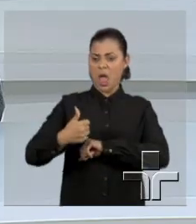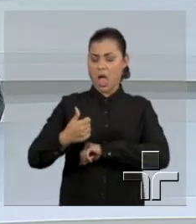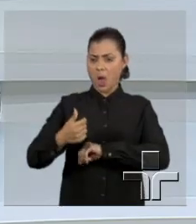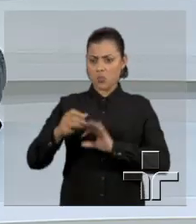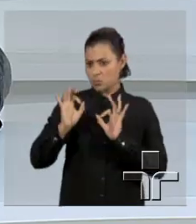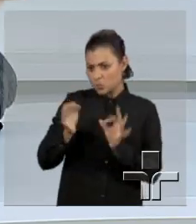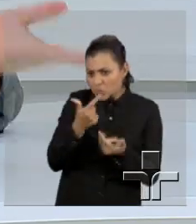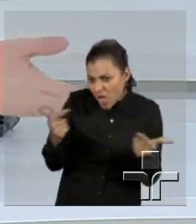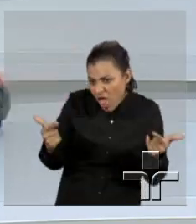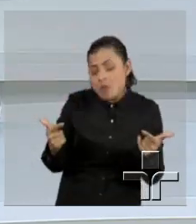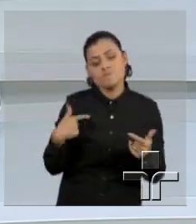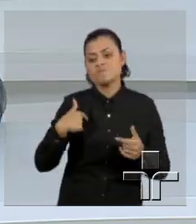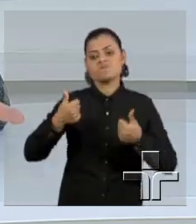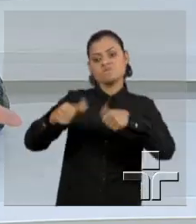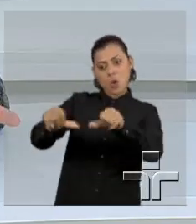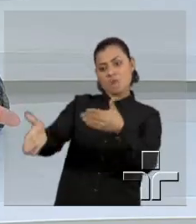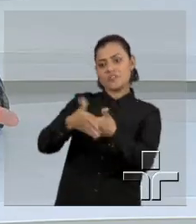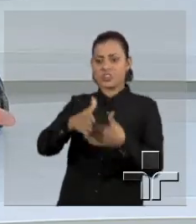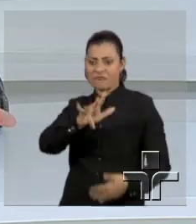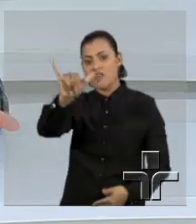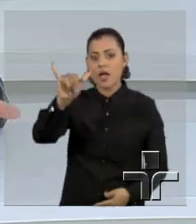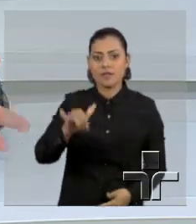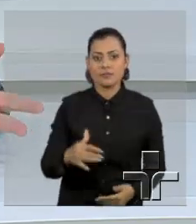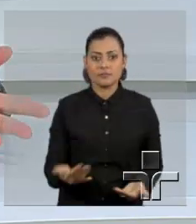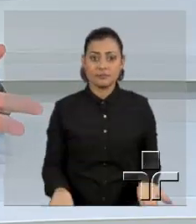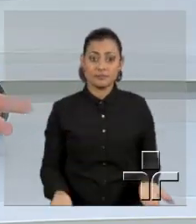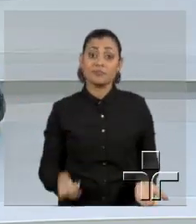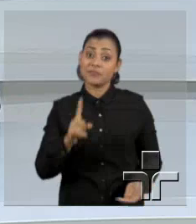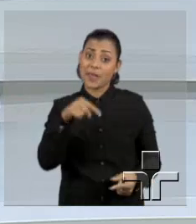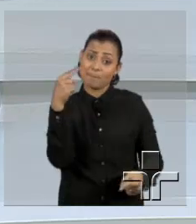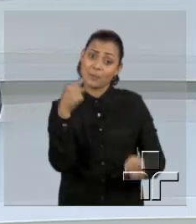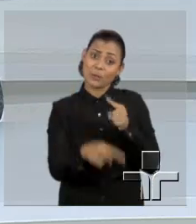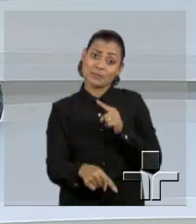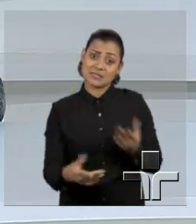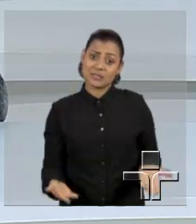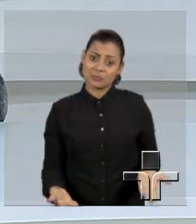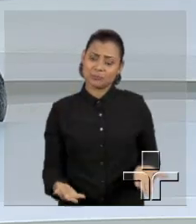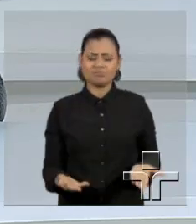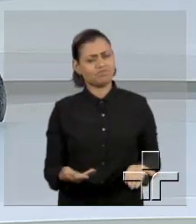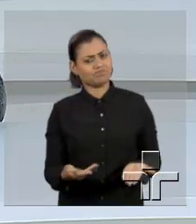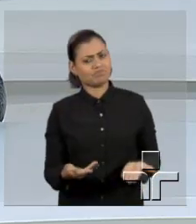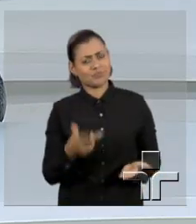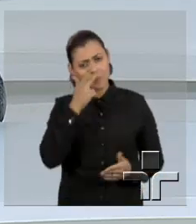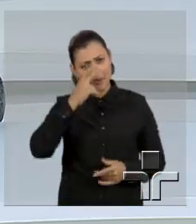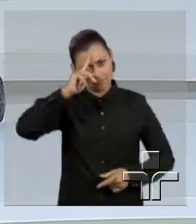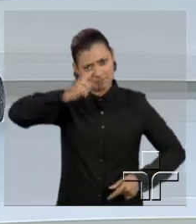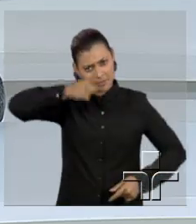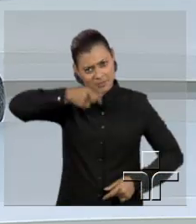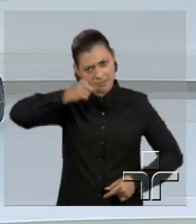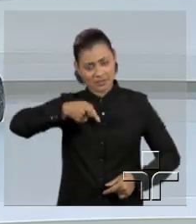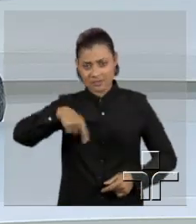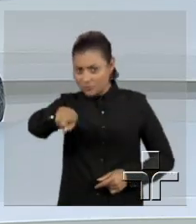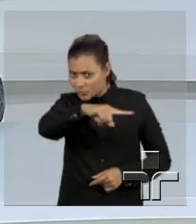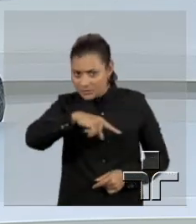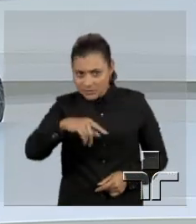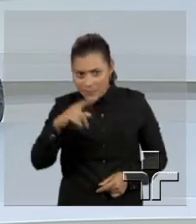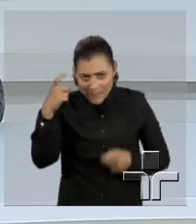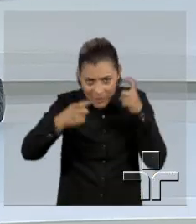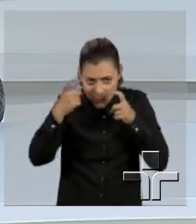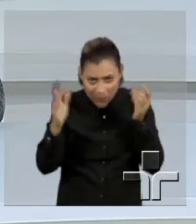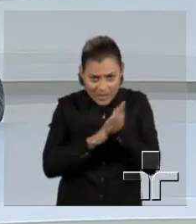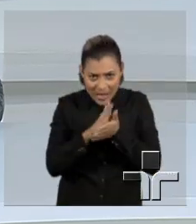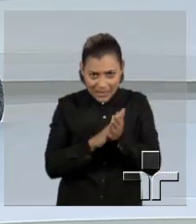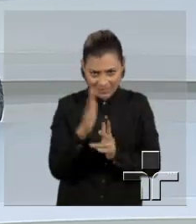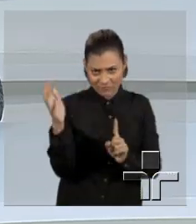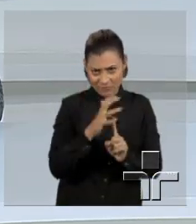financia. Se filtro moral, acho que não tem outro nome que não seja censura. Esse autoritarismo não preocupa o senhor, o impacto que isso pode ter